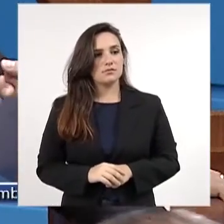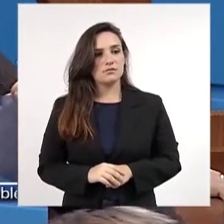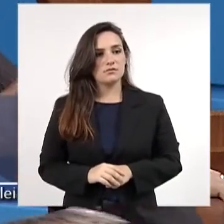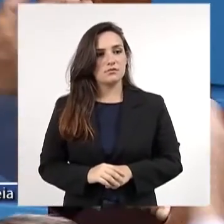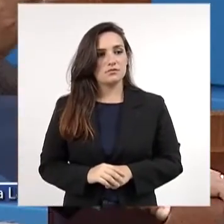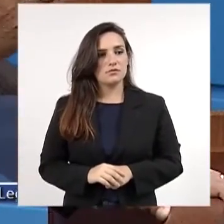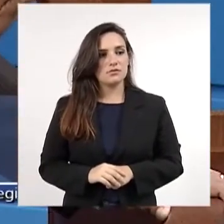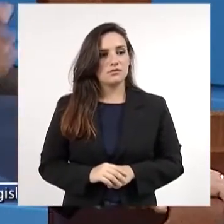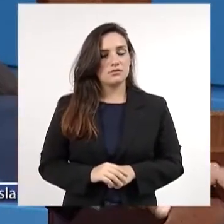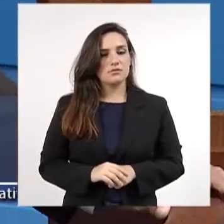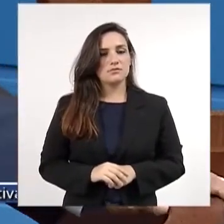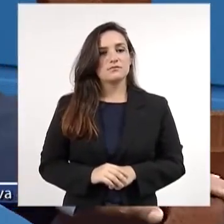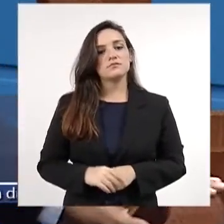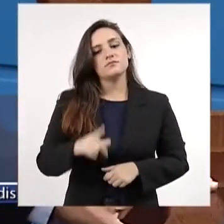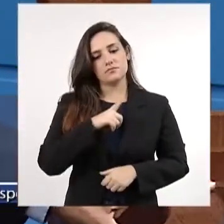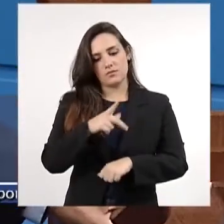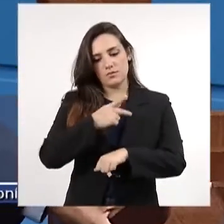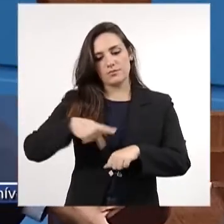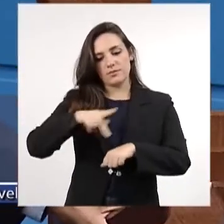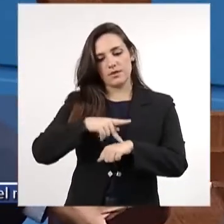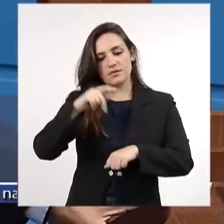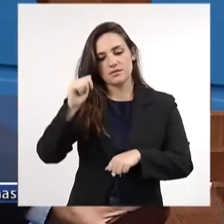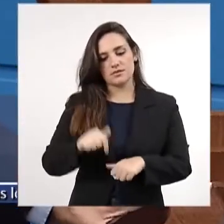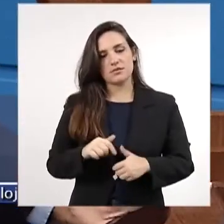Existe um país,